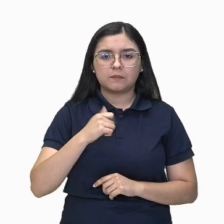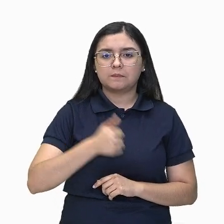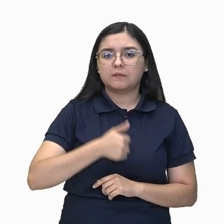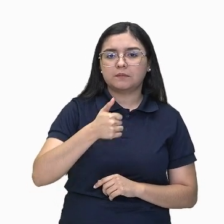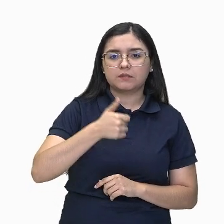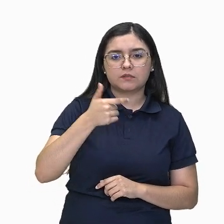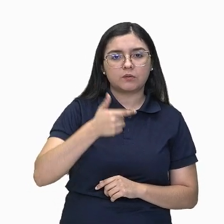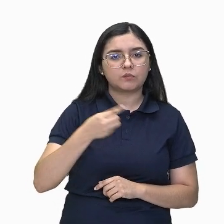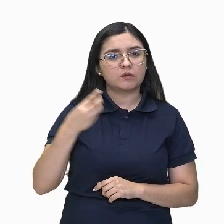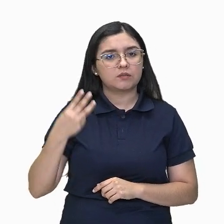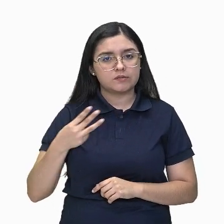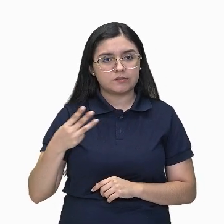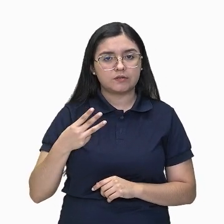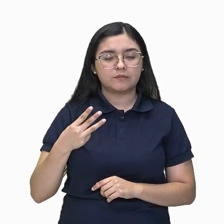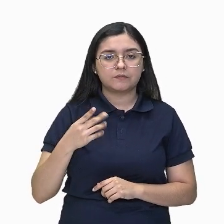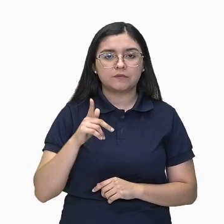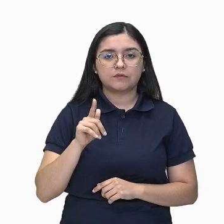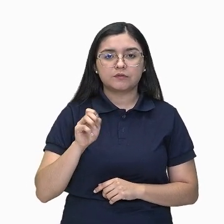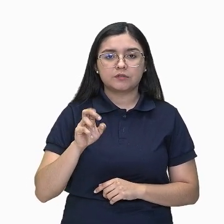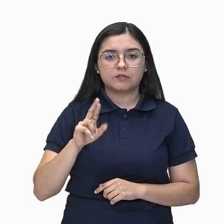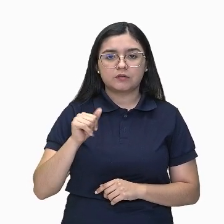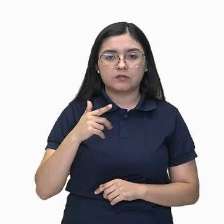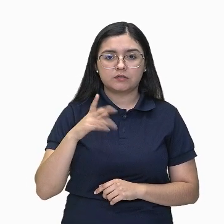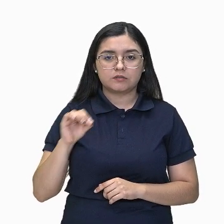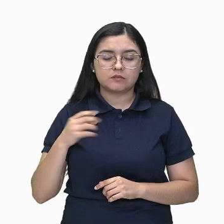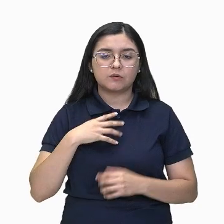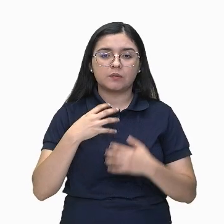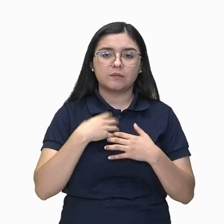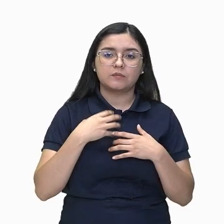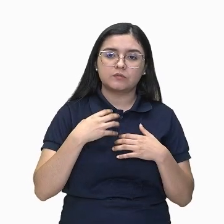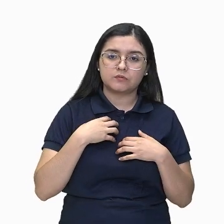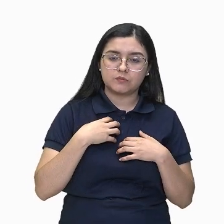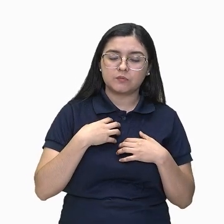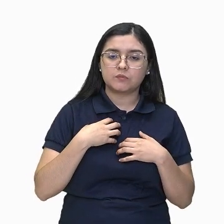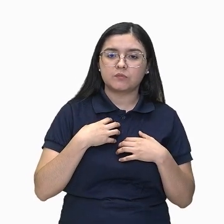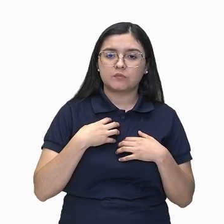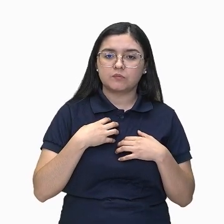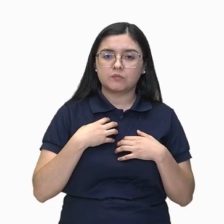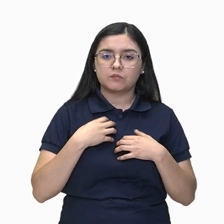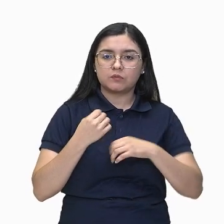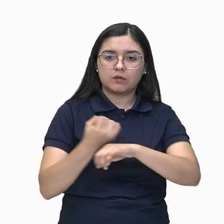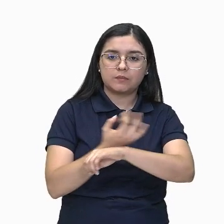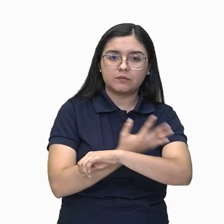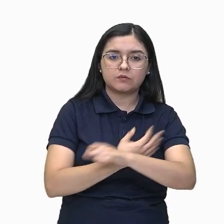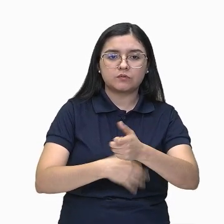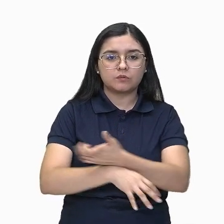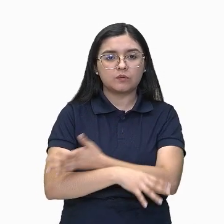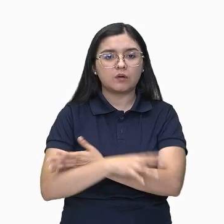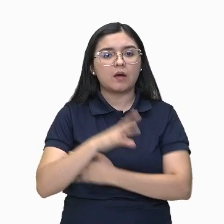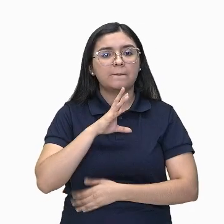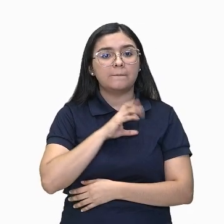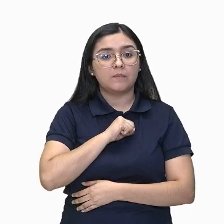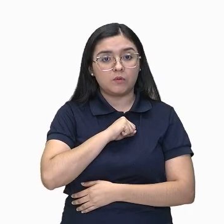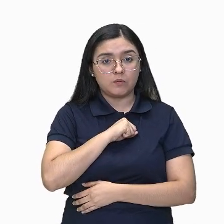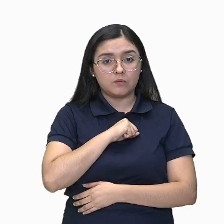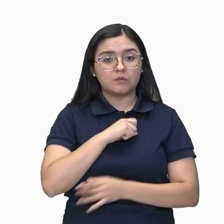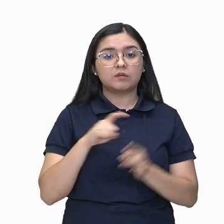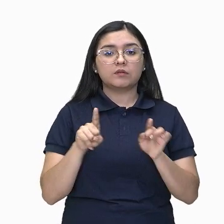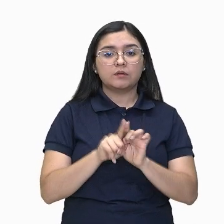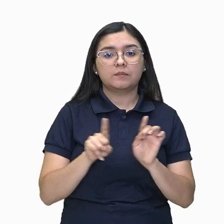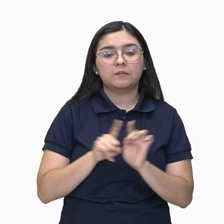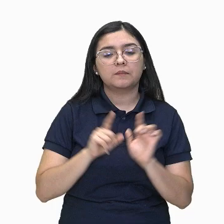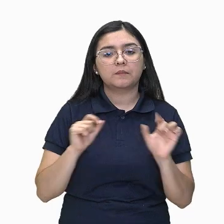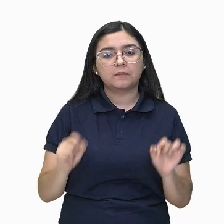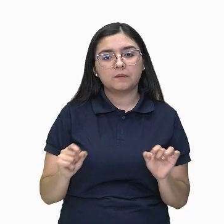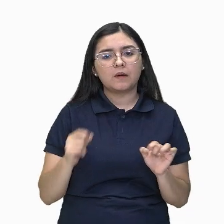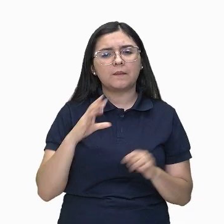segunda ou na terceira geração. Então, são emoções intensas, um amor que é idealizado. Muitas vezes trabalharam